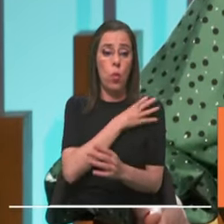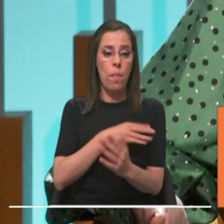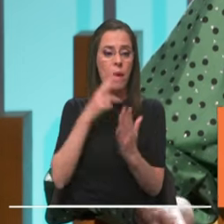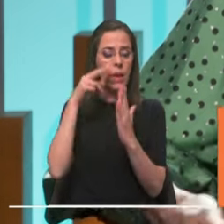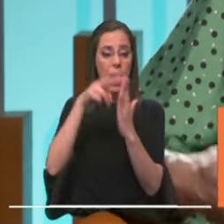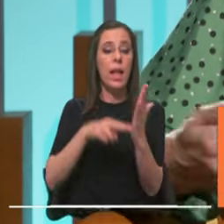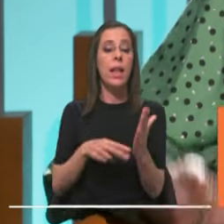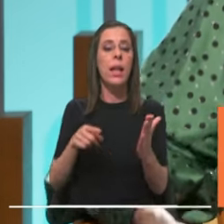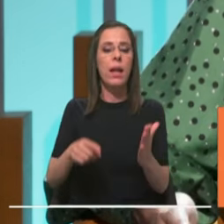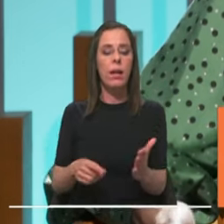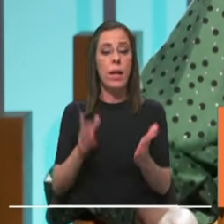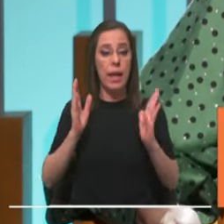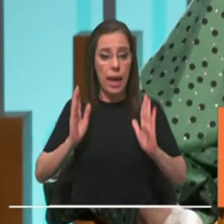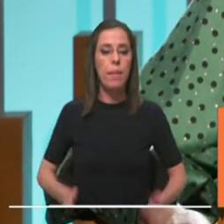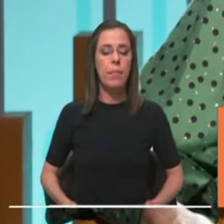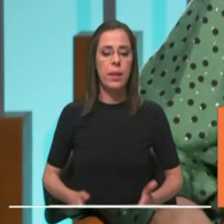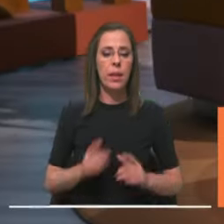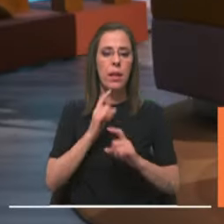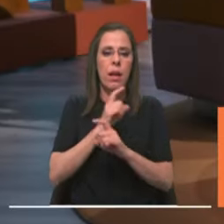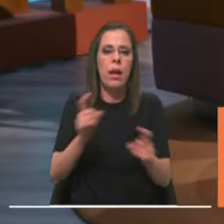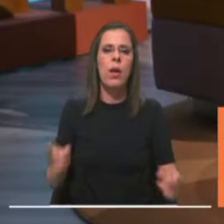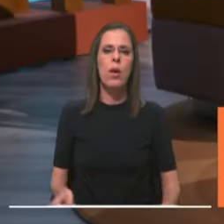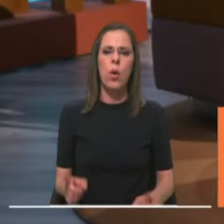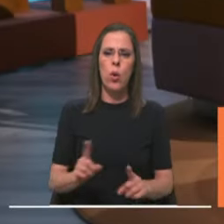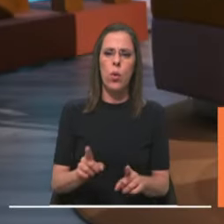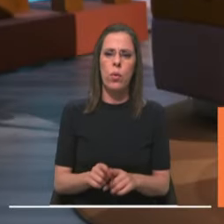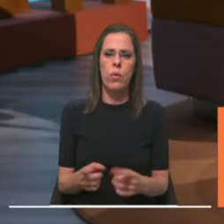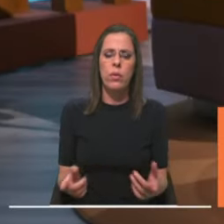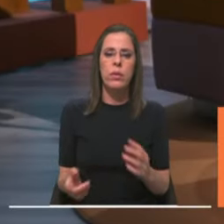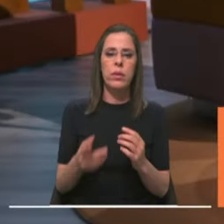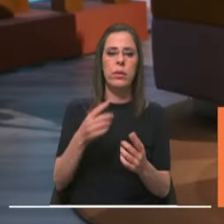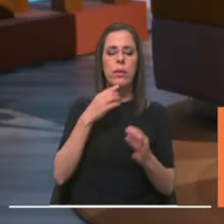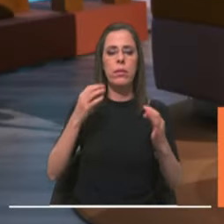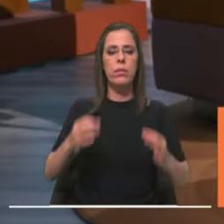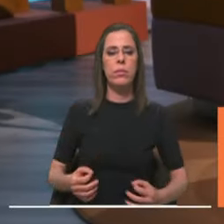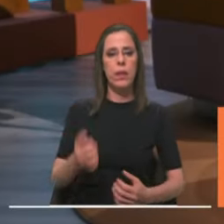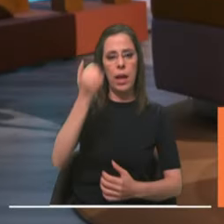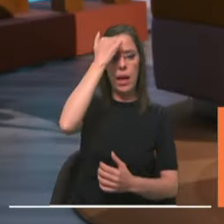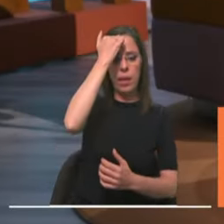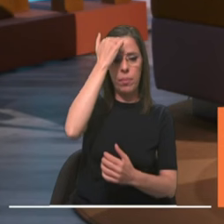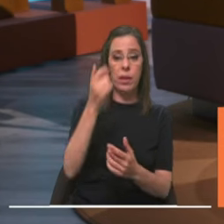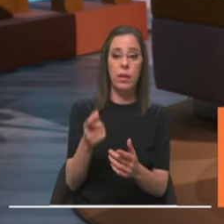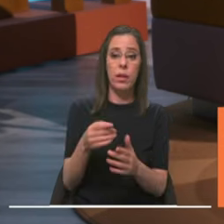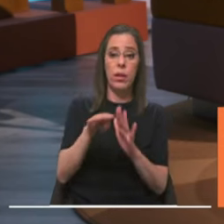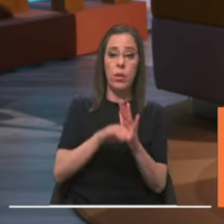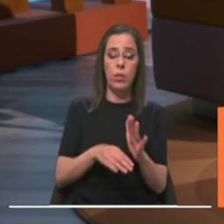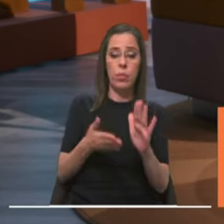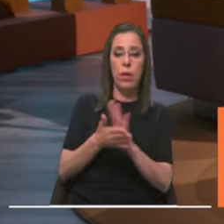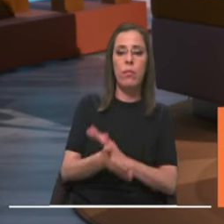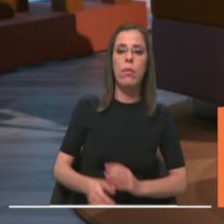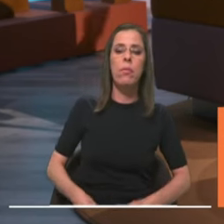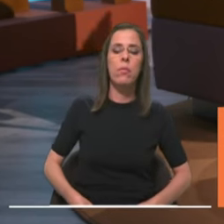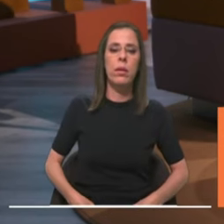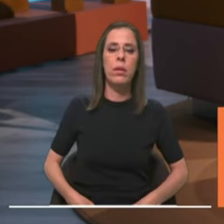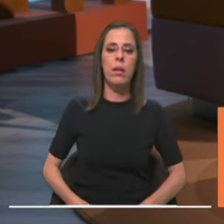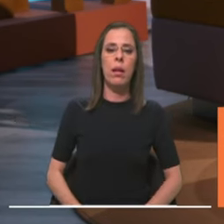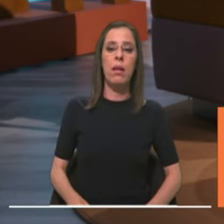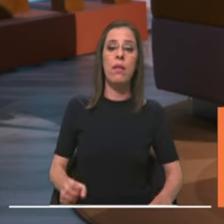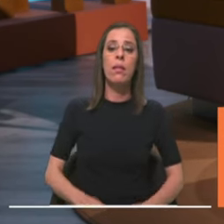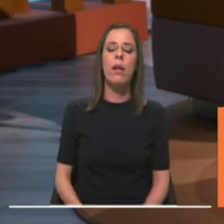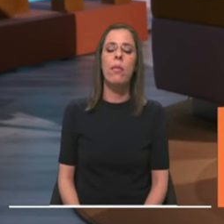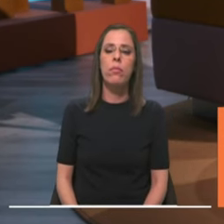a ler o comunicado e que é necessário emitir um comunicado, não ficou tremendamente arrependido de ter entrado no programa? Tremendamente arrependido?